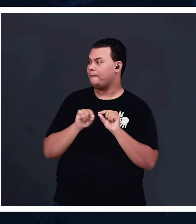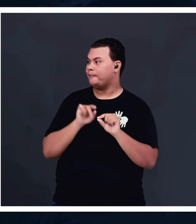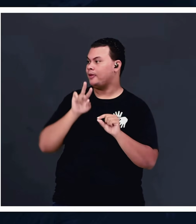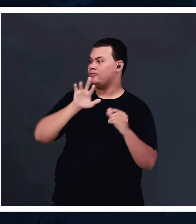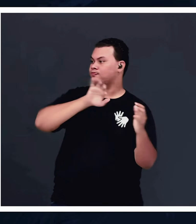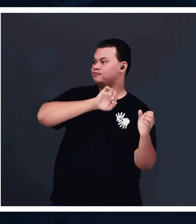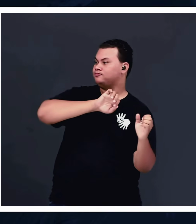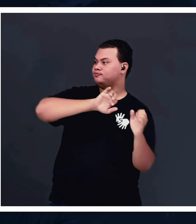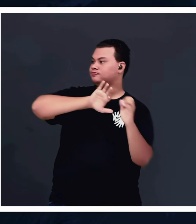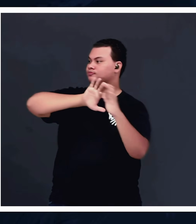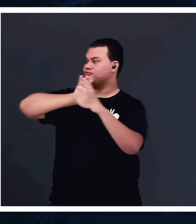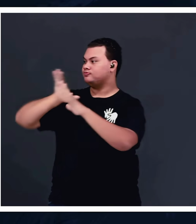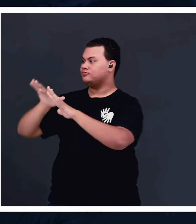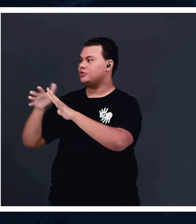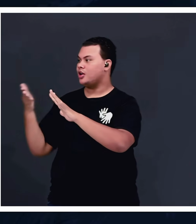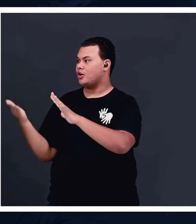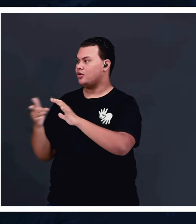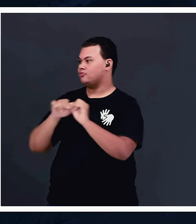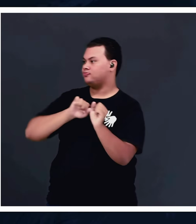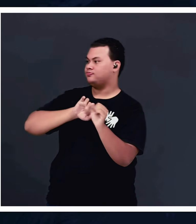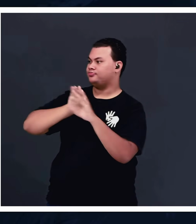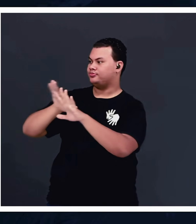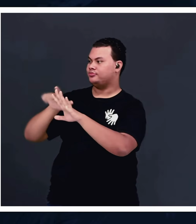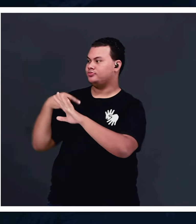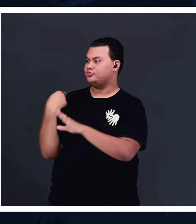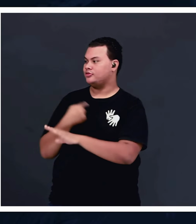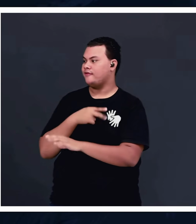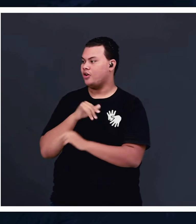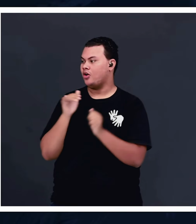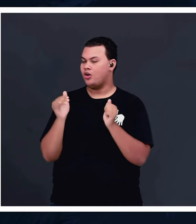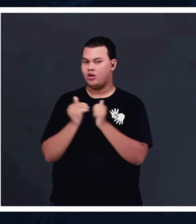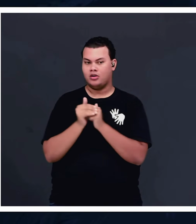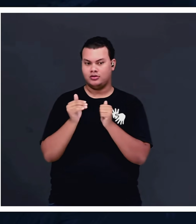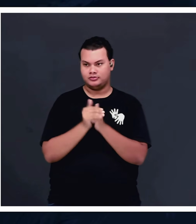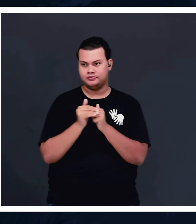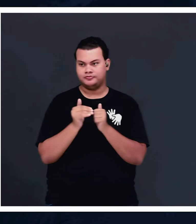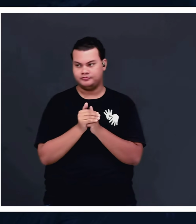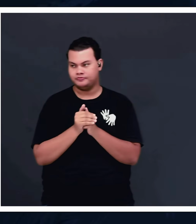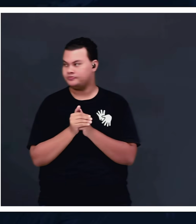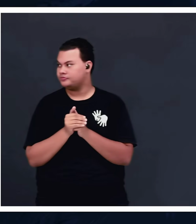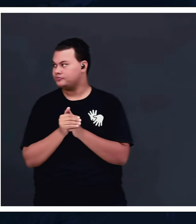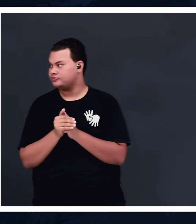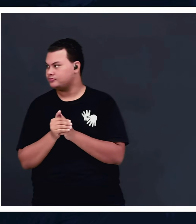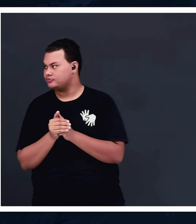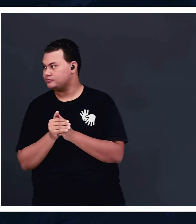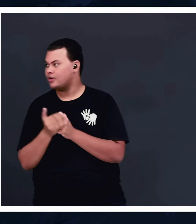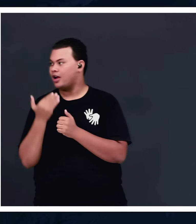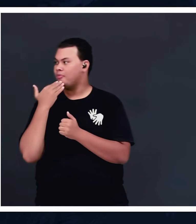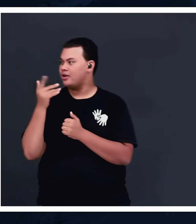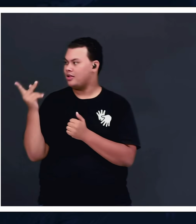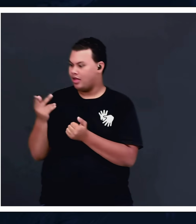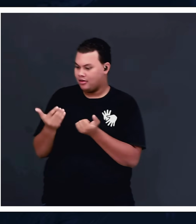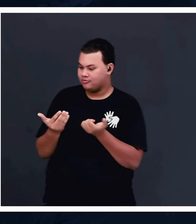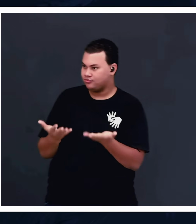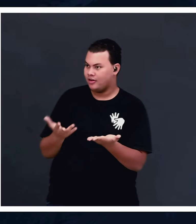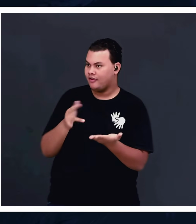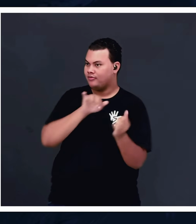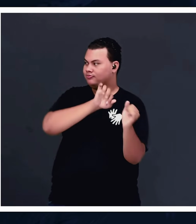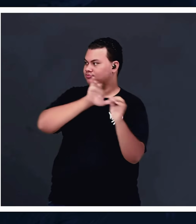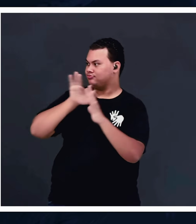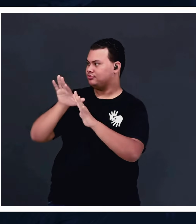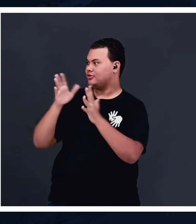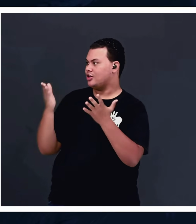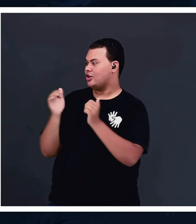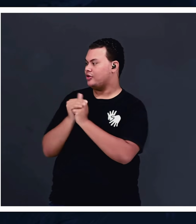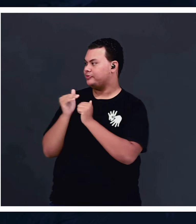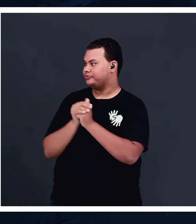igreja, a colocar a sua mão, impor suas mãos. Aqui nós estaremos orando por ele agora. Peço que vocês coloquem as mãos assim para receber a oração